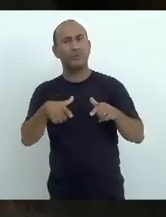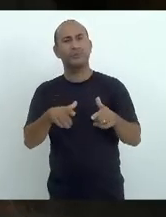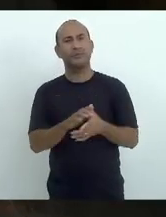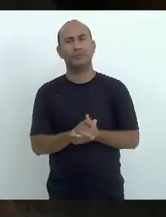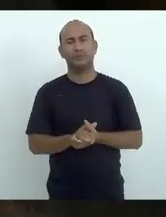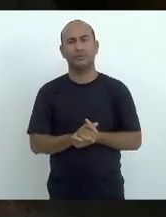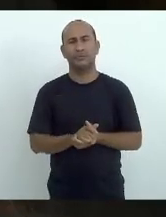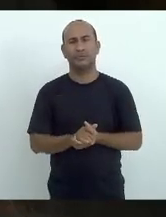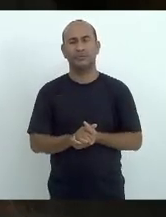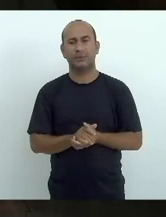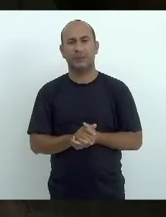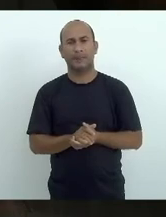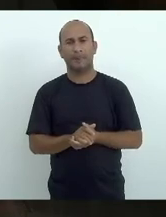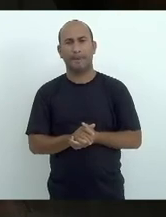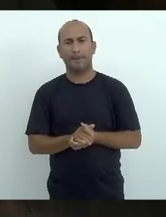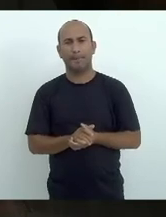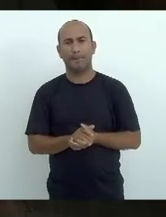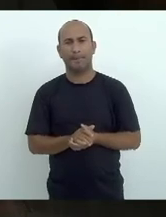e